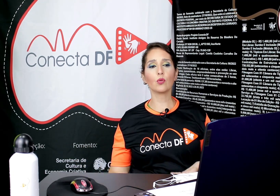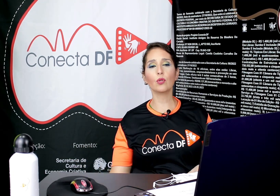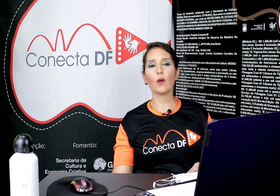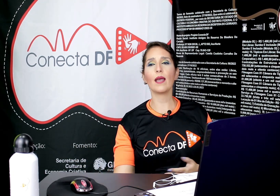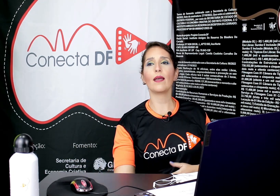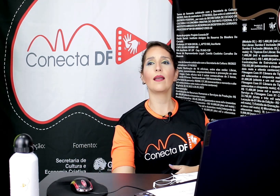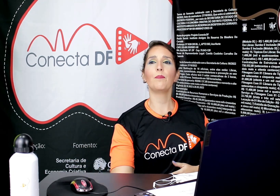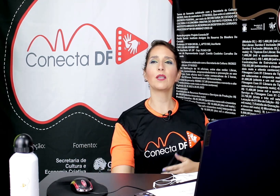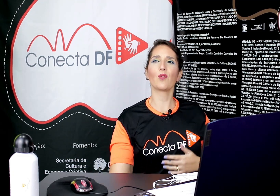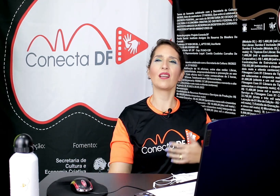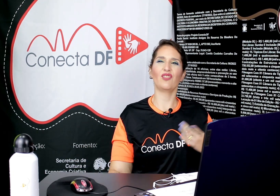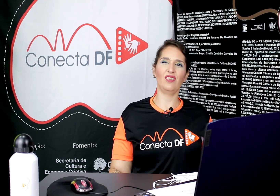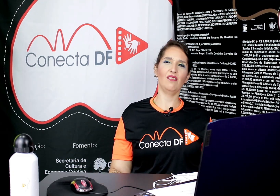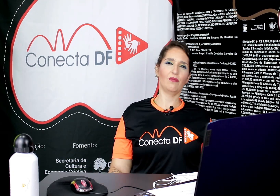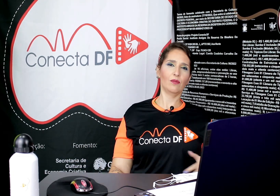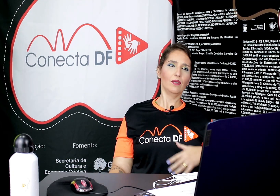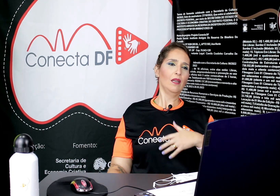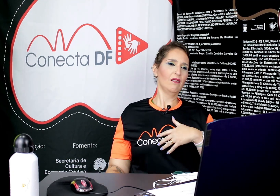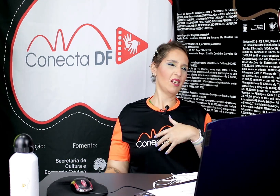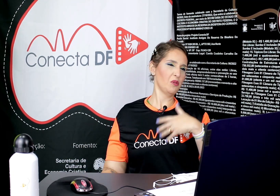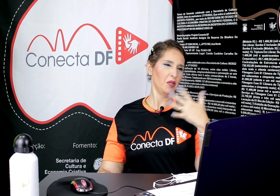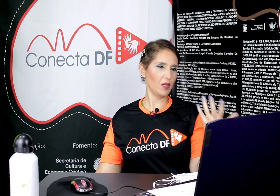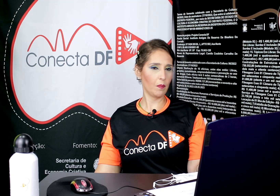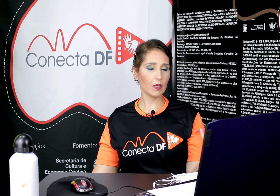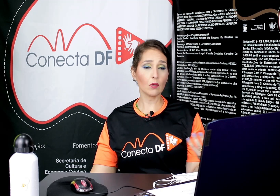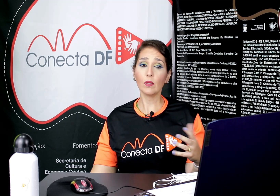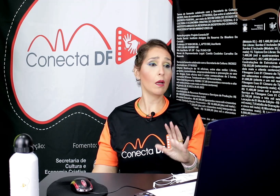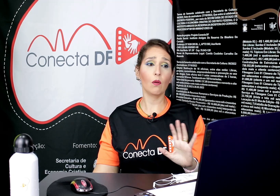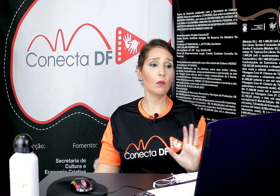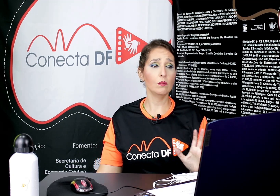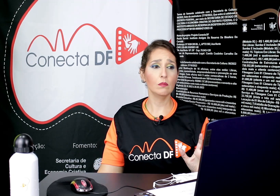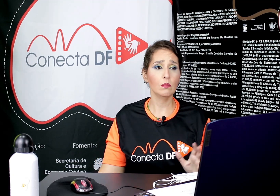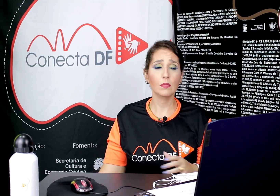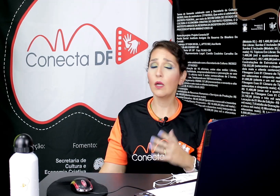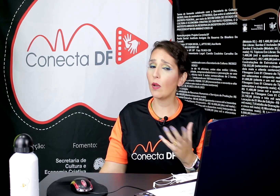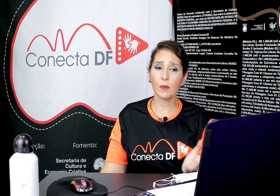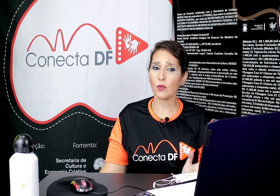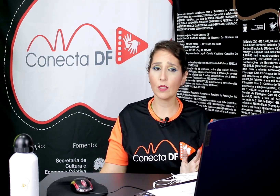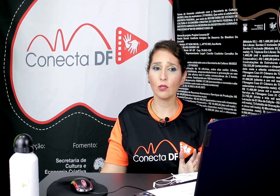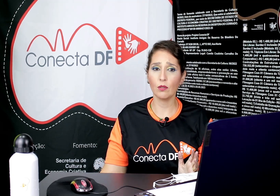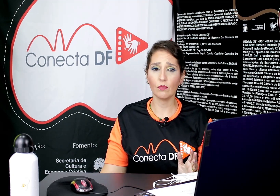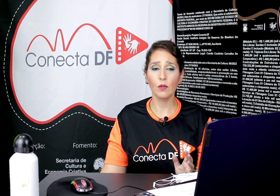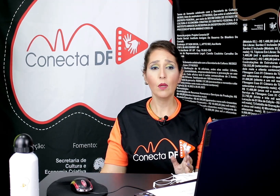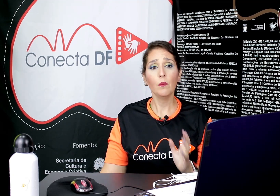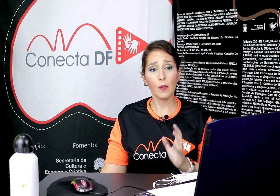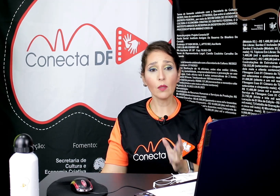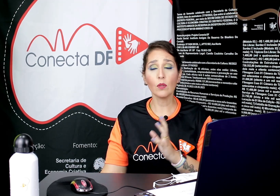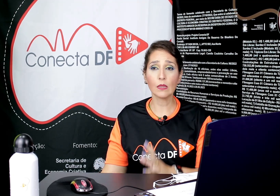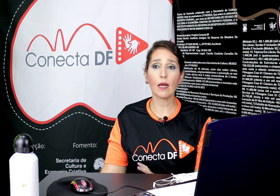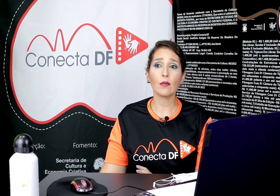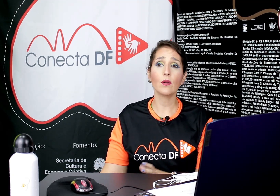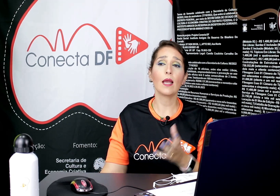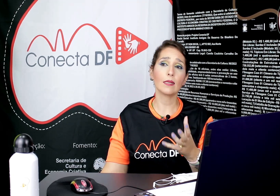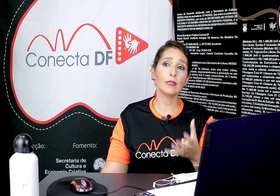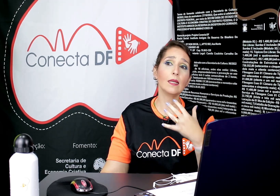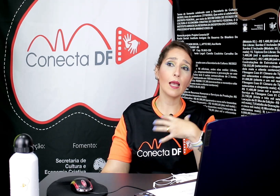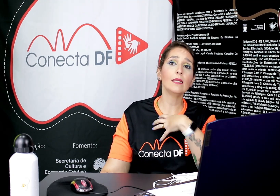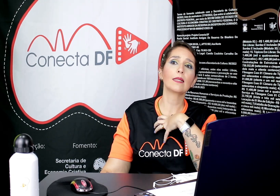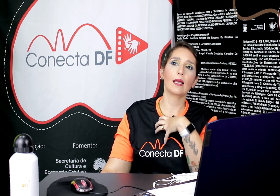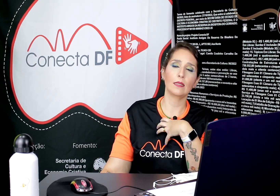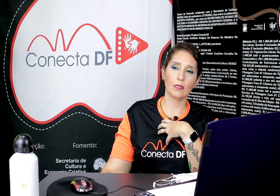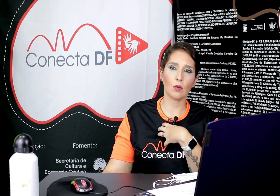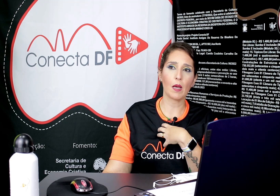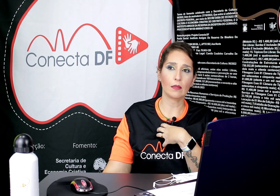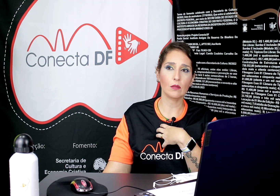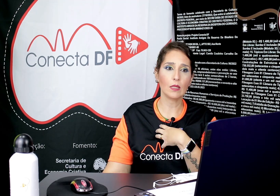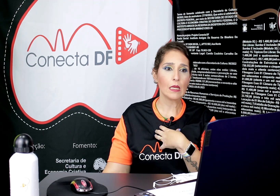de surdo é pejorativo, vai diminuir a pessoa. Não, não é pejorativo. Pelo contrário, é assim que eles